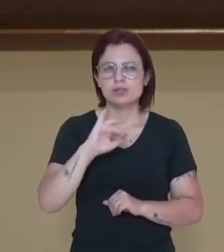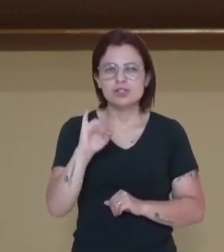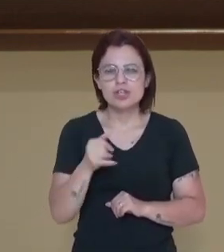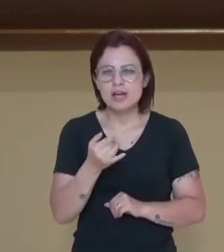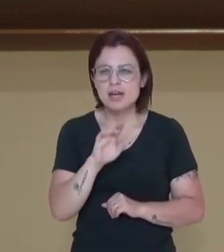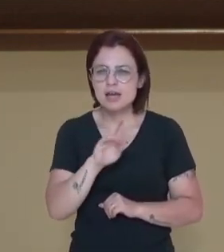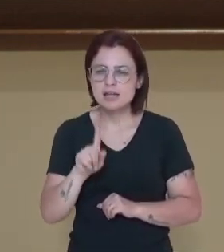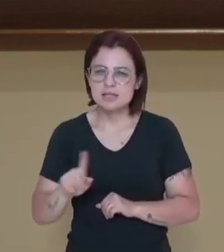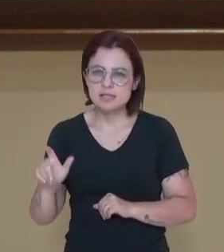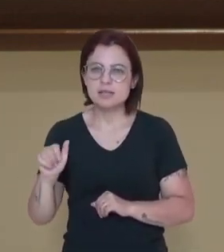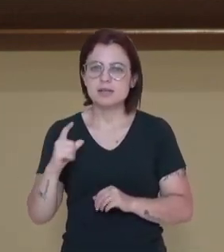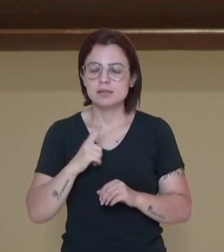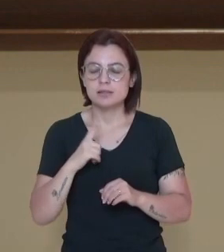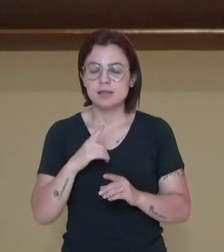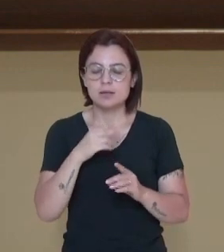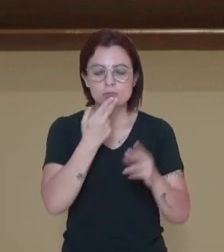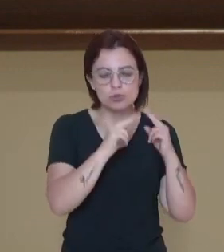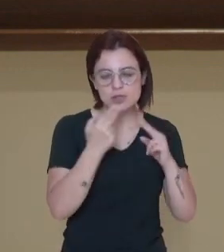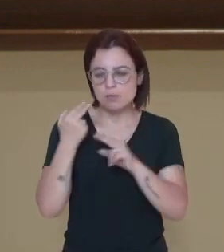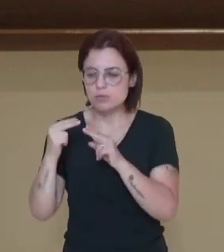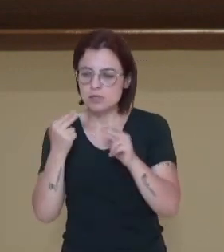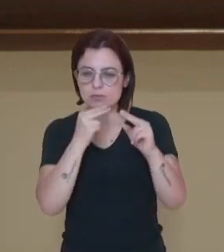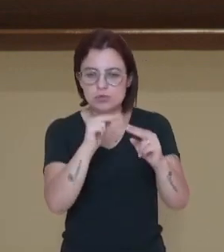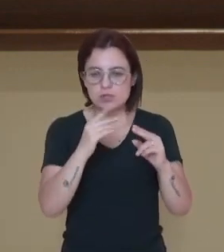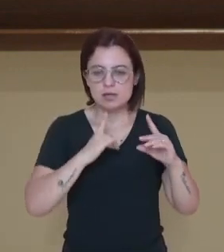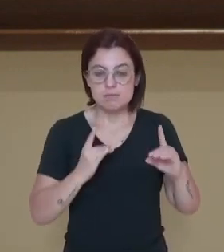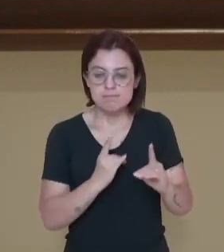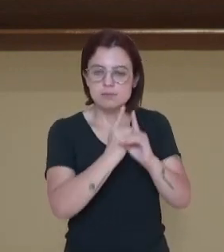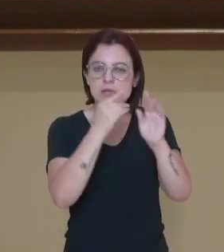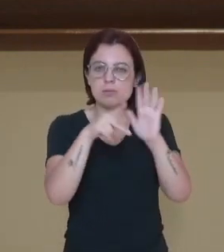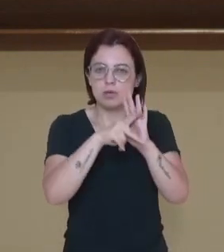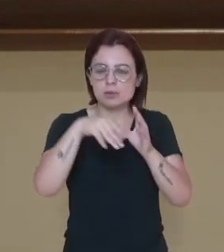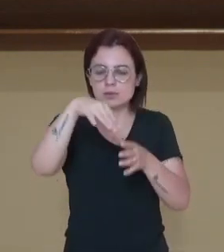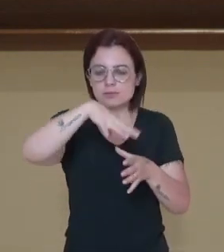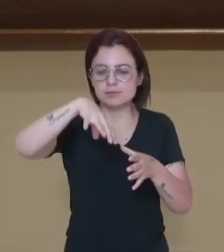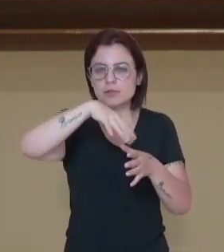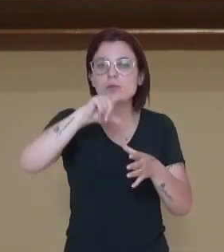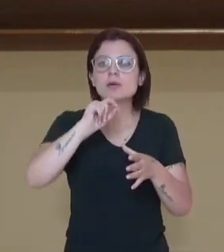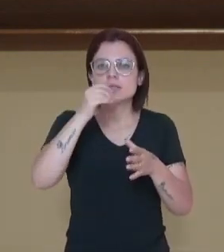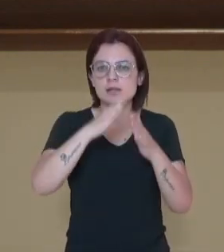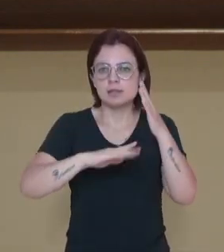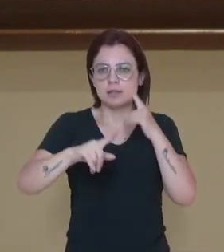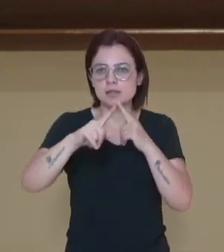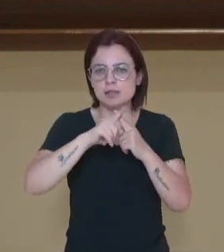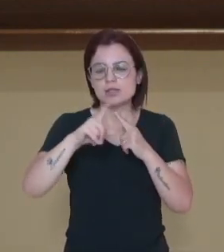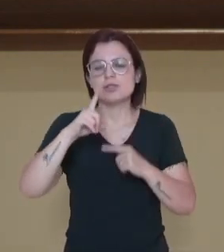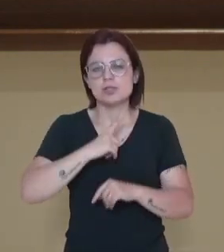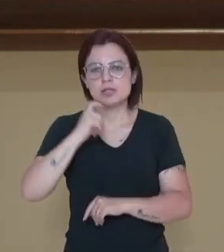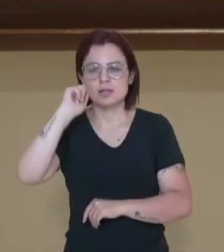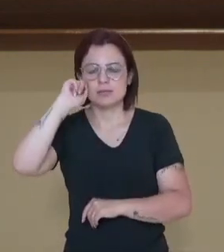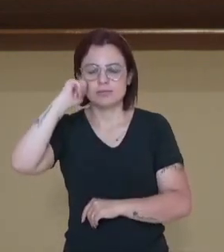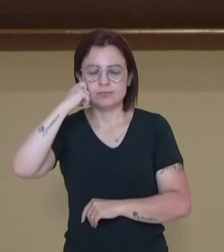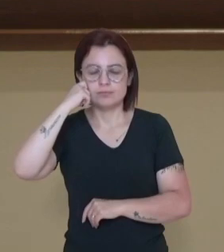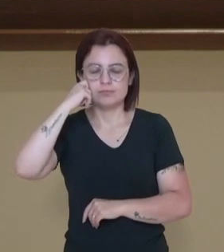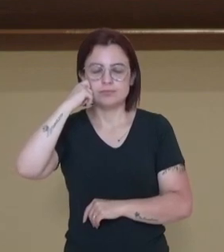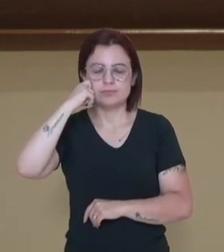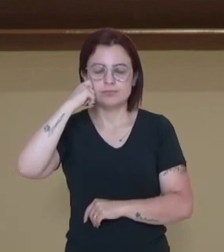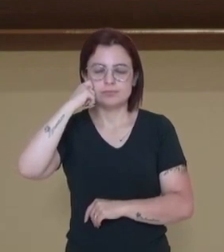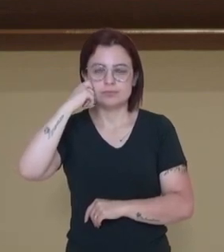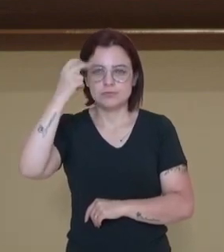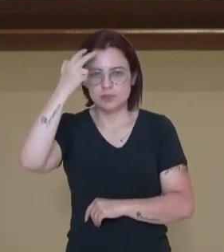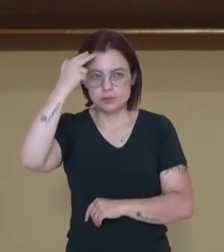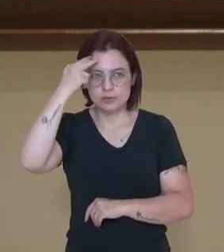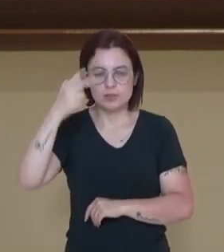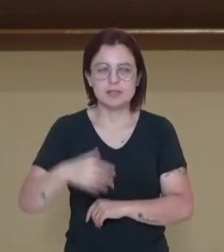geralmente se encontrava dentro das igrejas em que a cultura negra estava presente, em